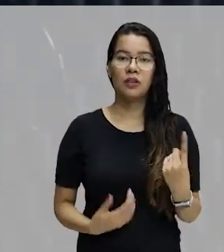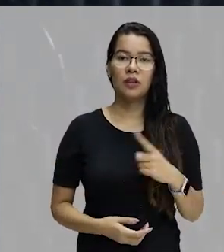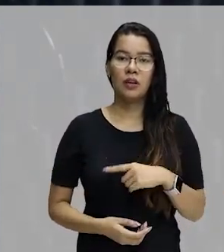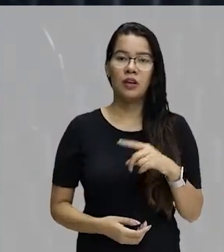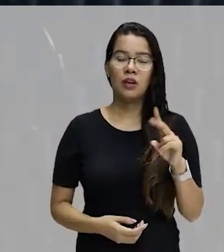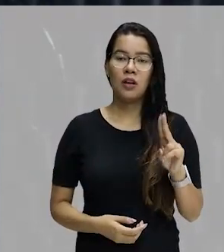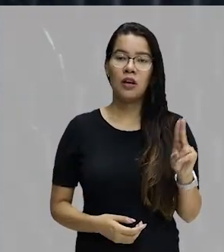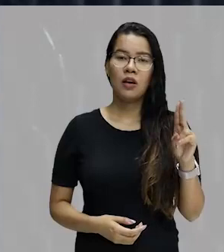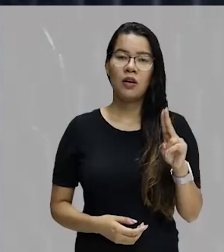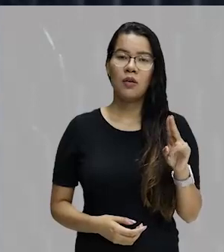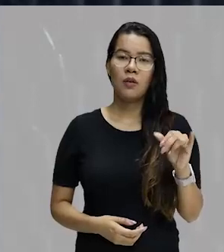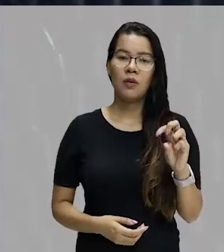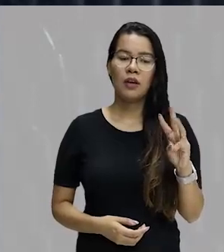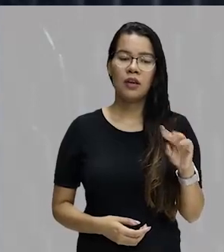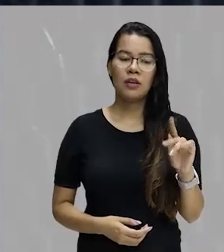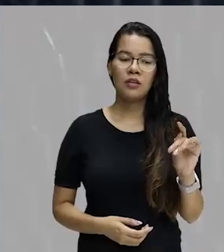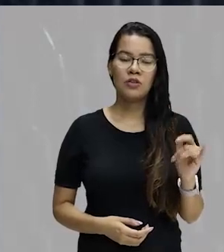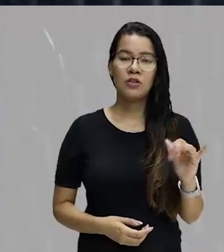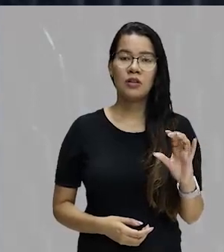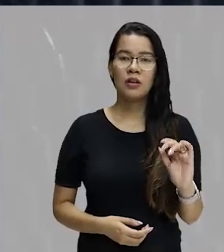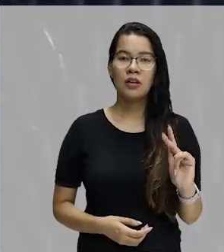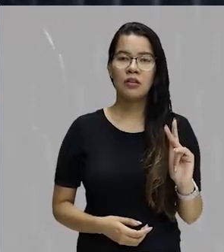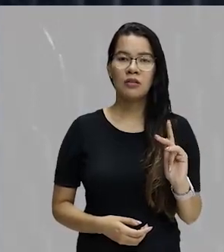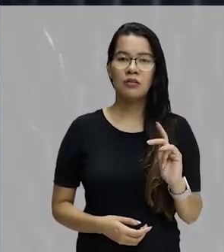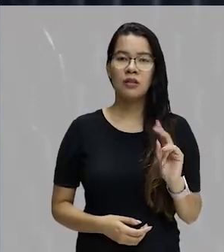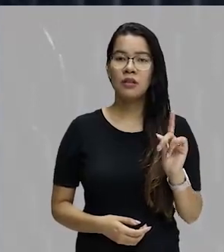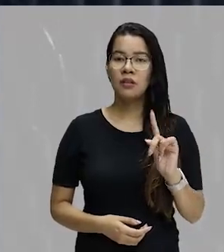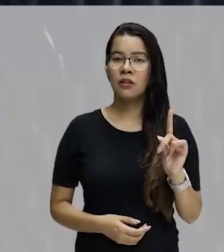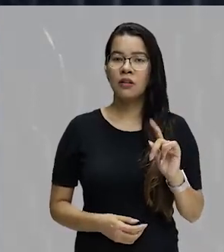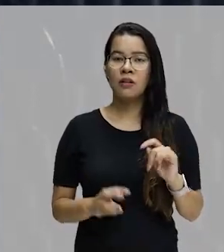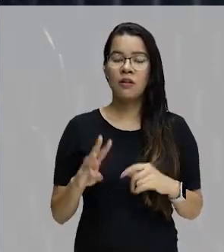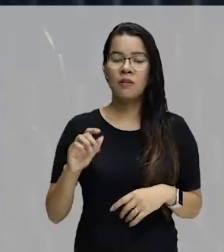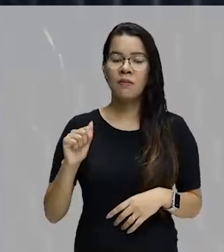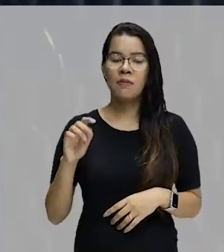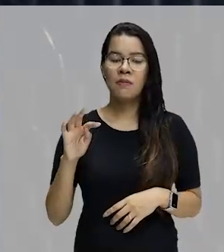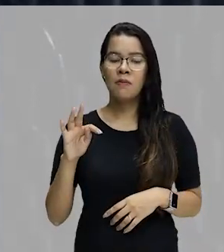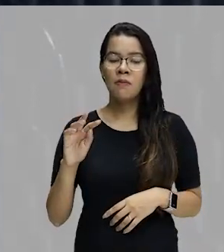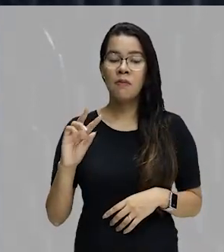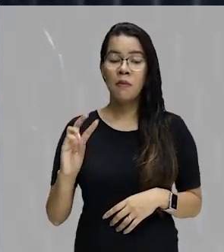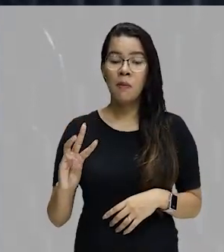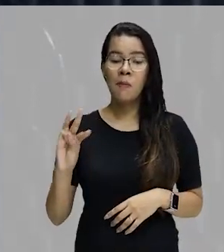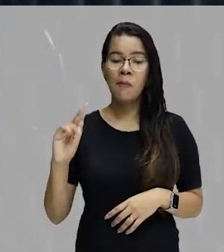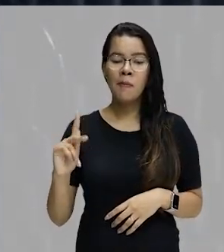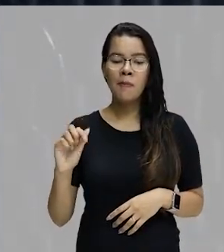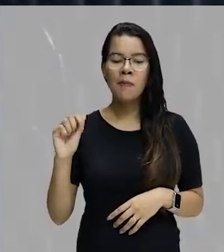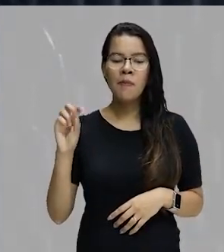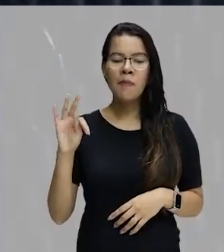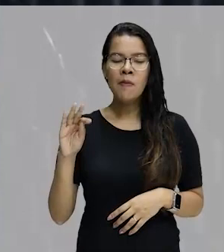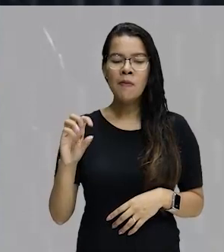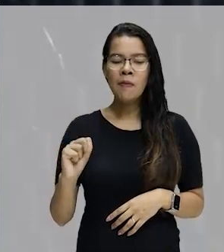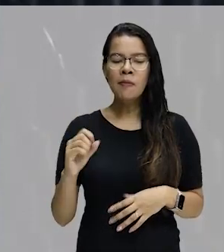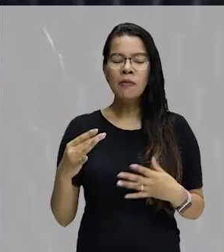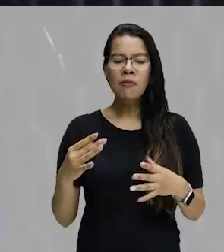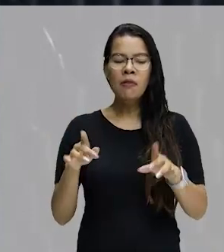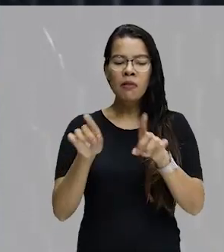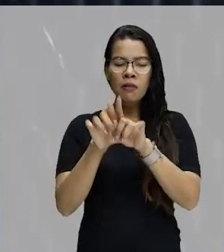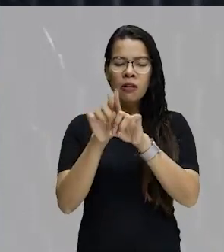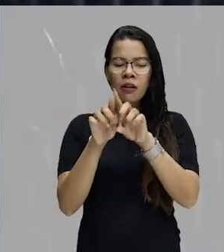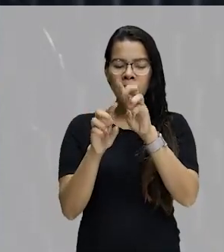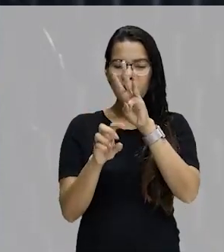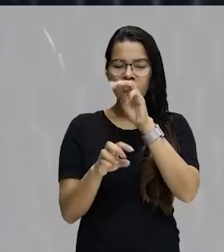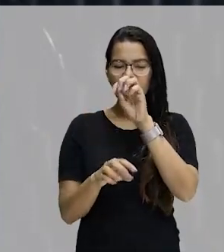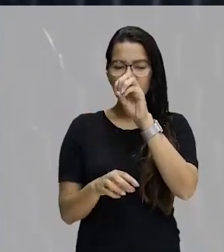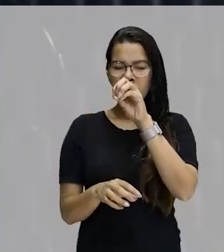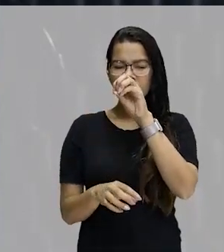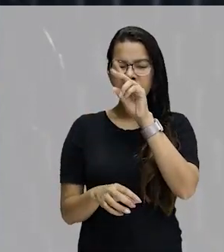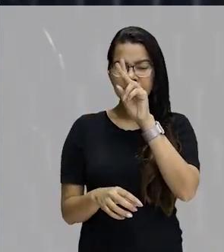e não what. Bom? Who significa quem. E talvez você já viu o who com um Mzinho no